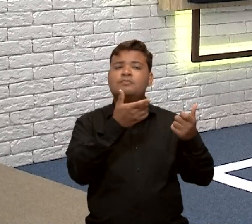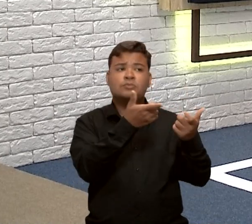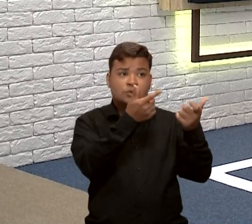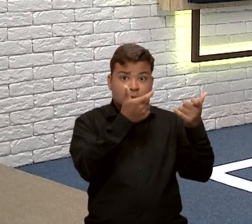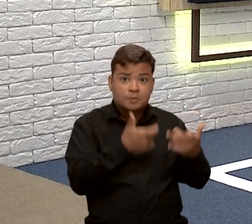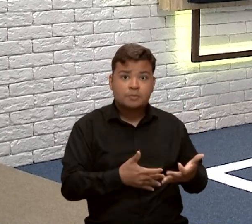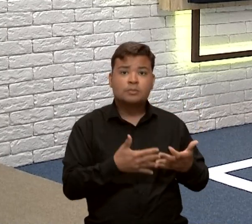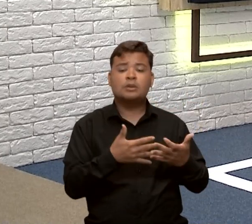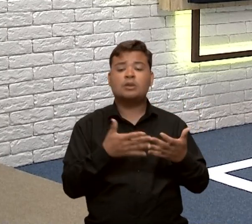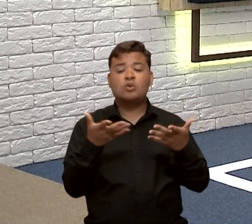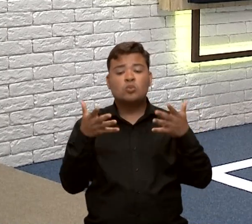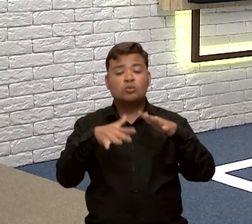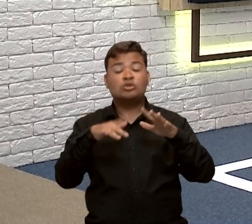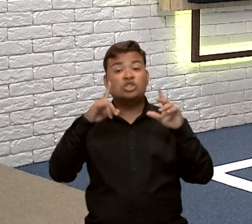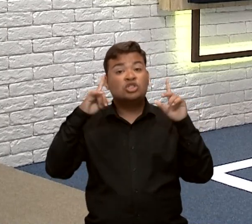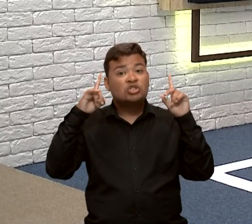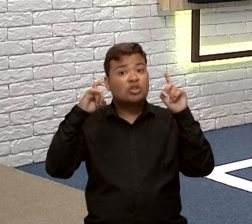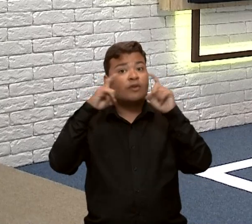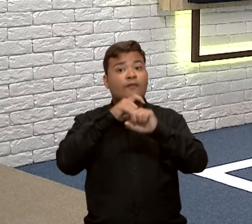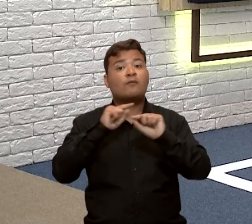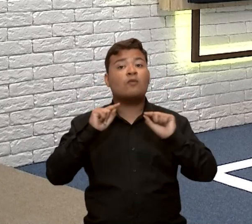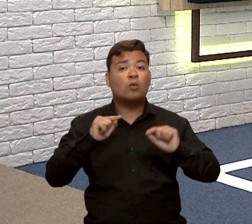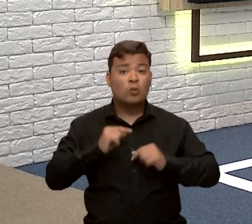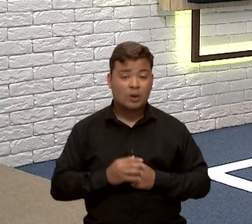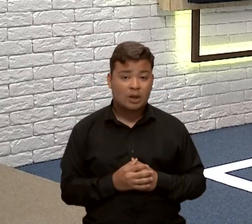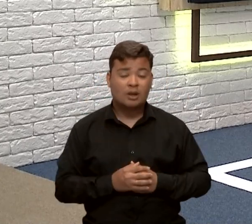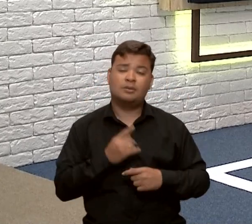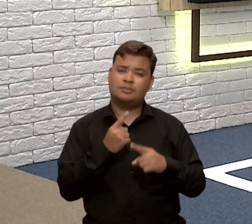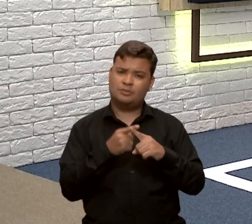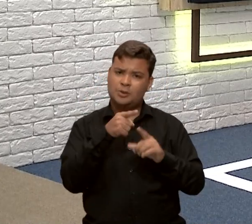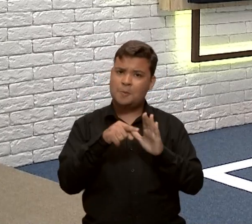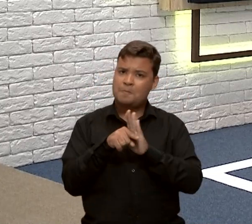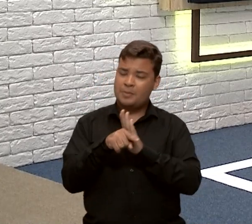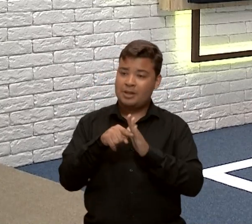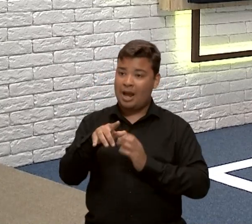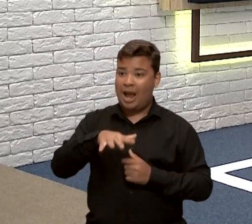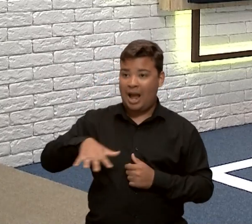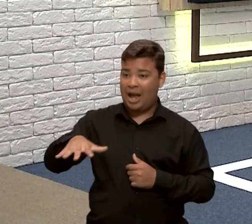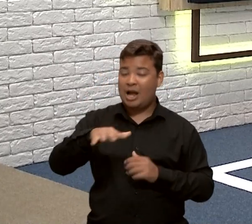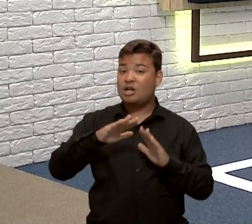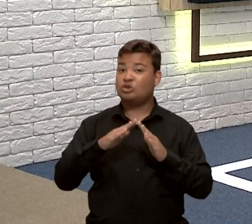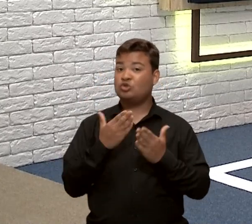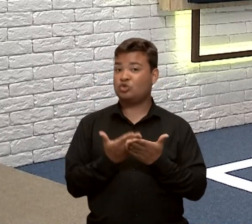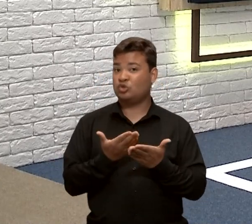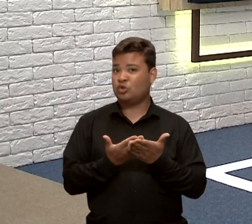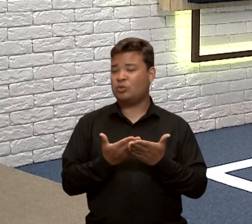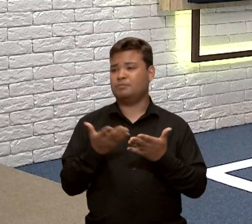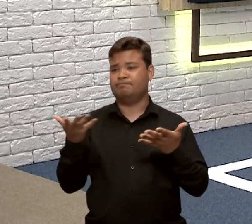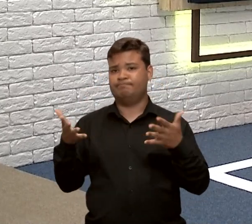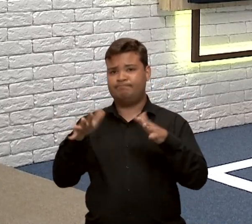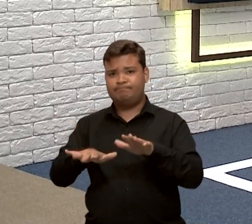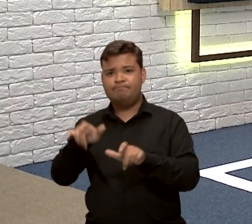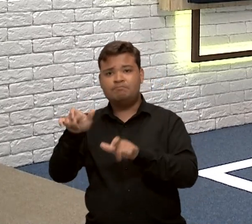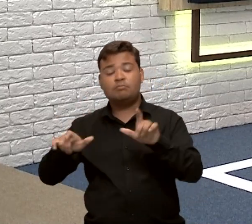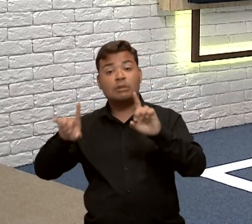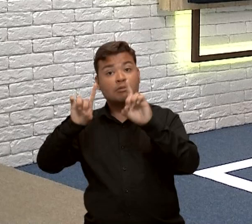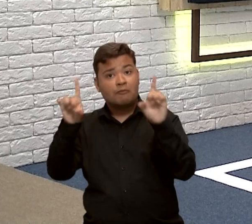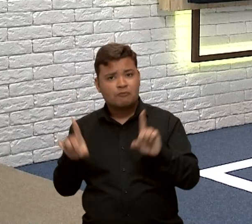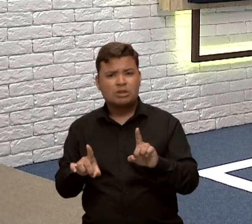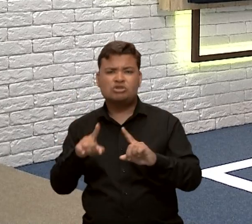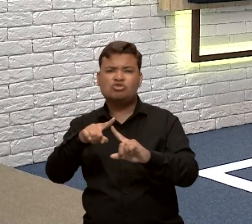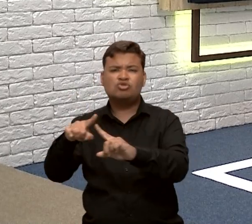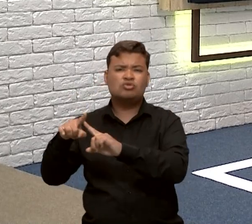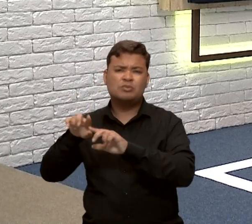inclusão. Sei que você pesquisa sobre o ambiente escolar, né, a inclusão de pessoas com diferentes deficiências. A gente